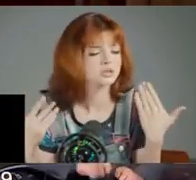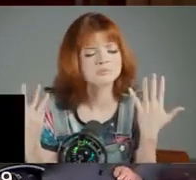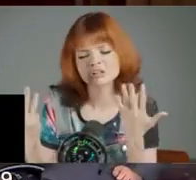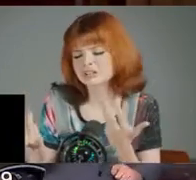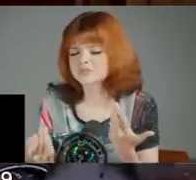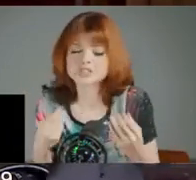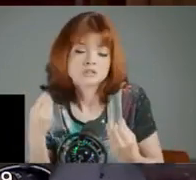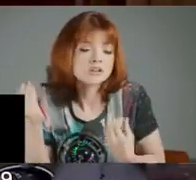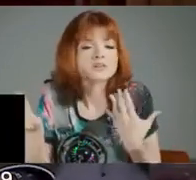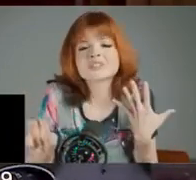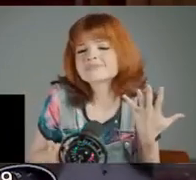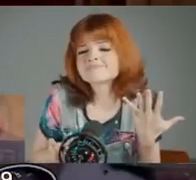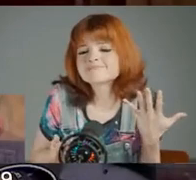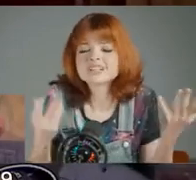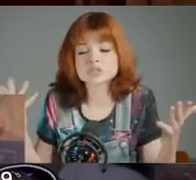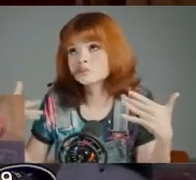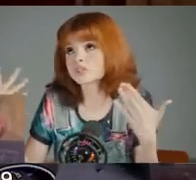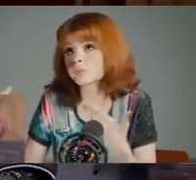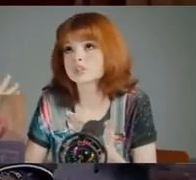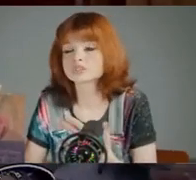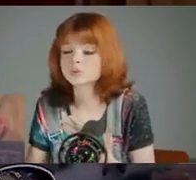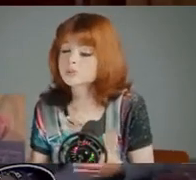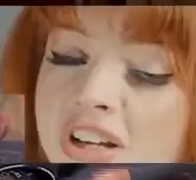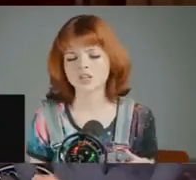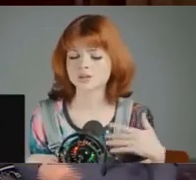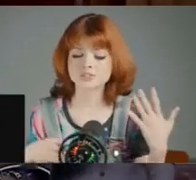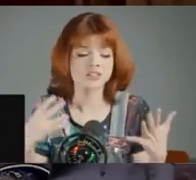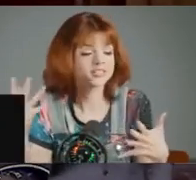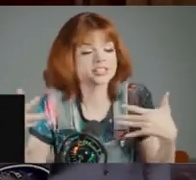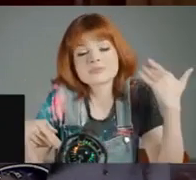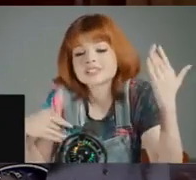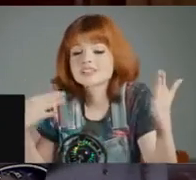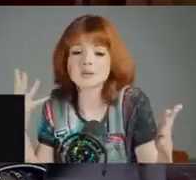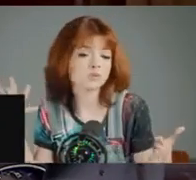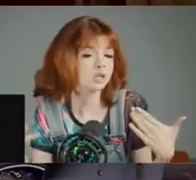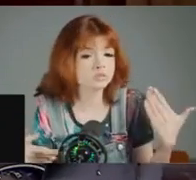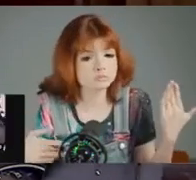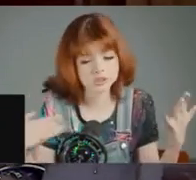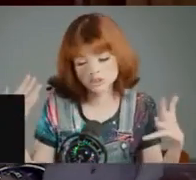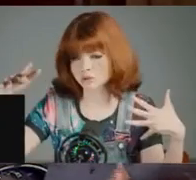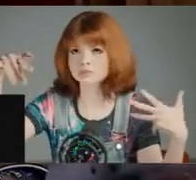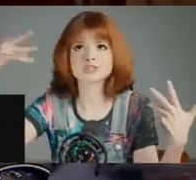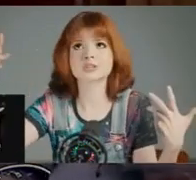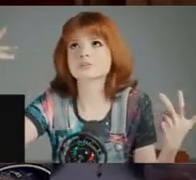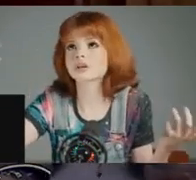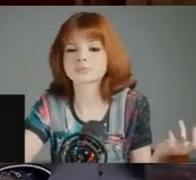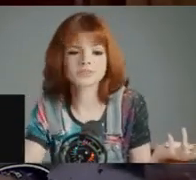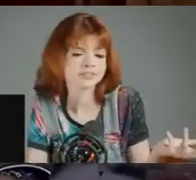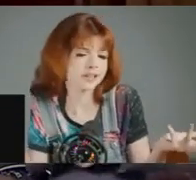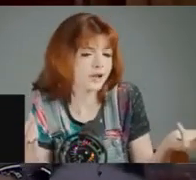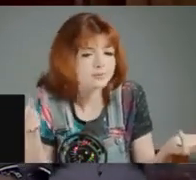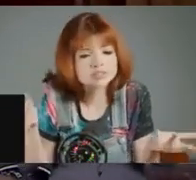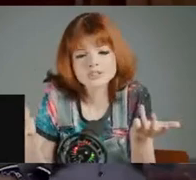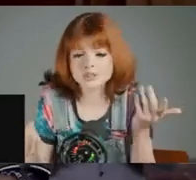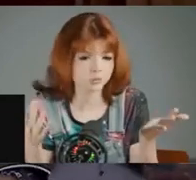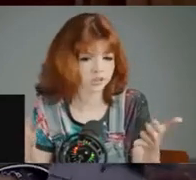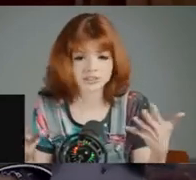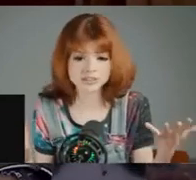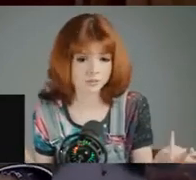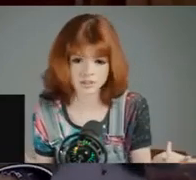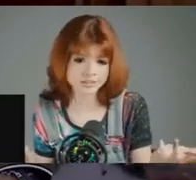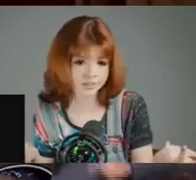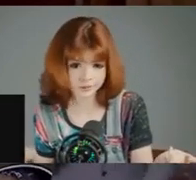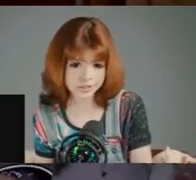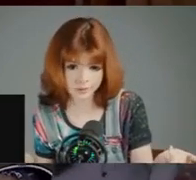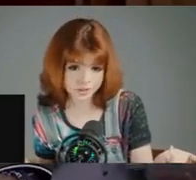quis Deus que ocupasse a presidência em 2019 e assumir um Brasil com sérios problemas Morais éticos e